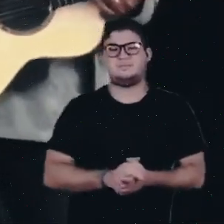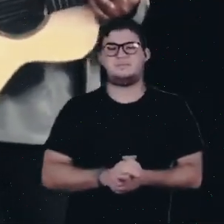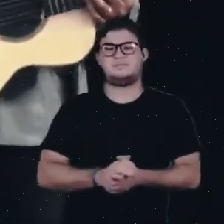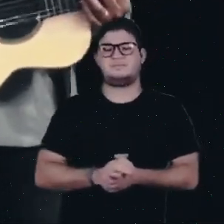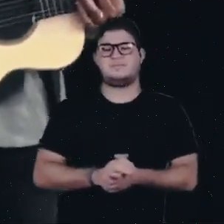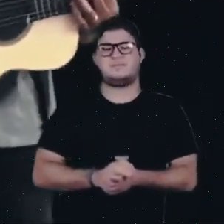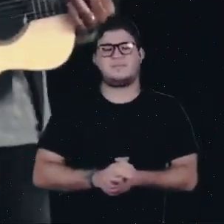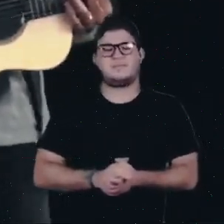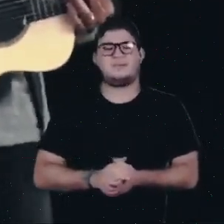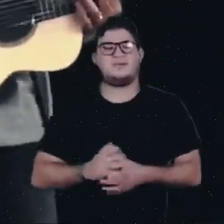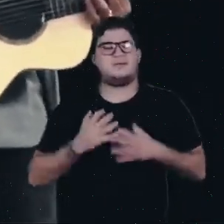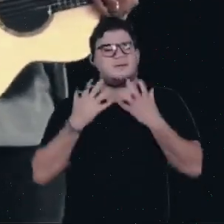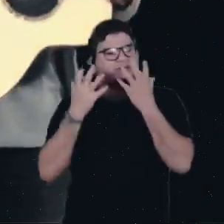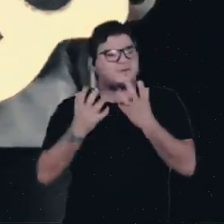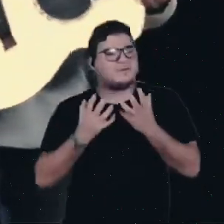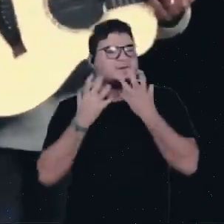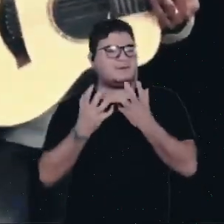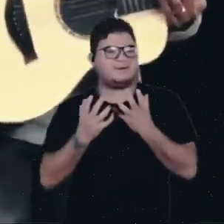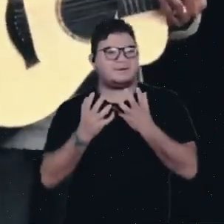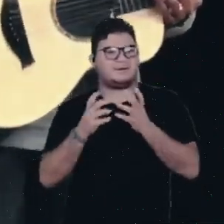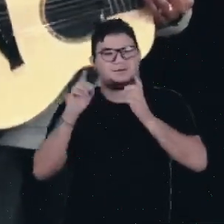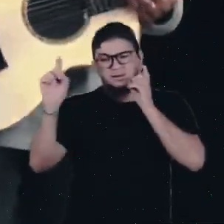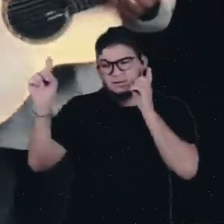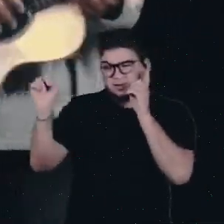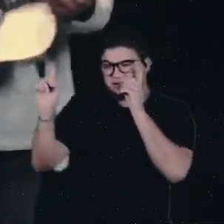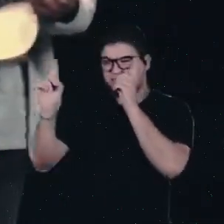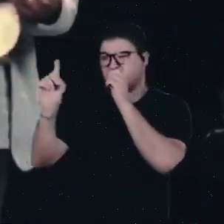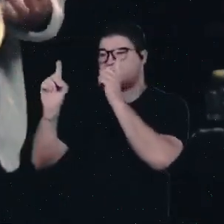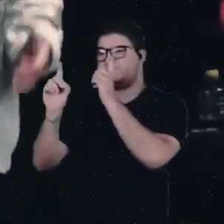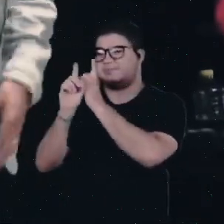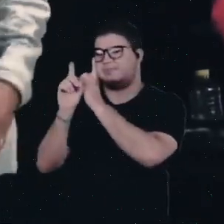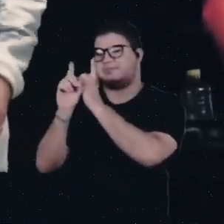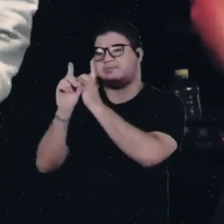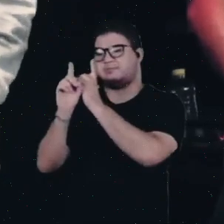Eu fiz questão de chegar até ela.